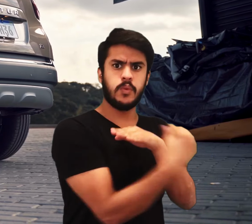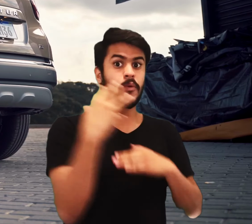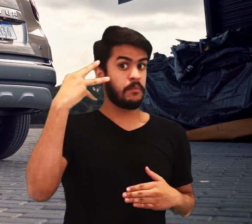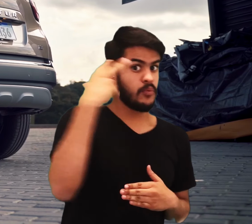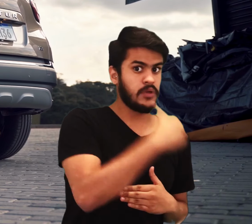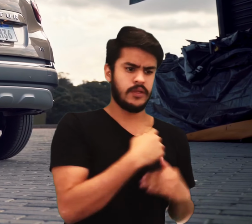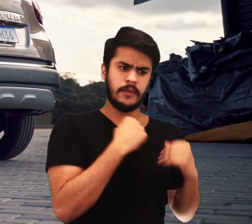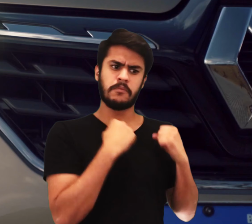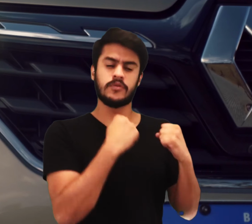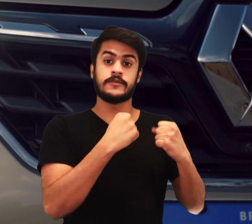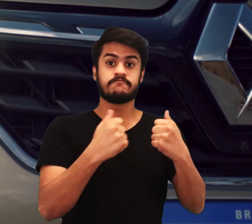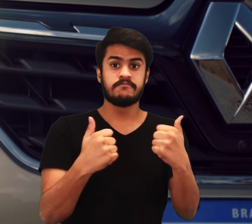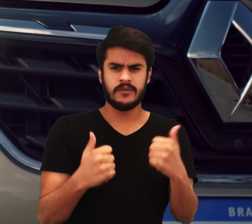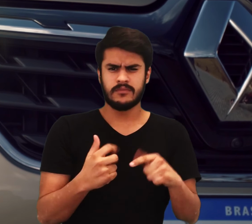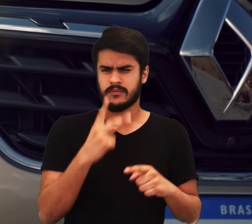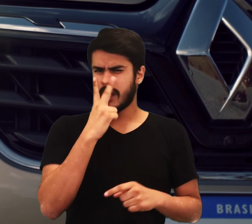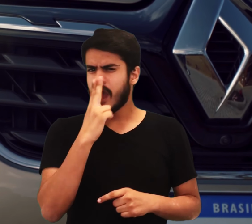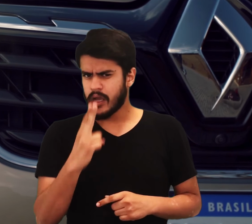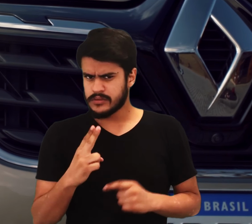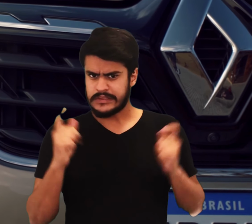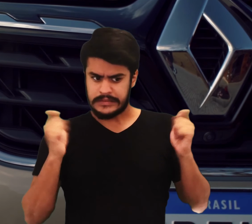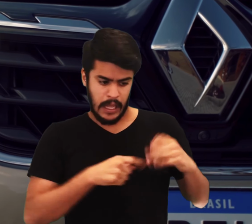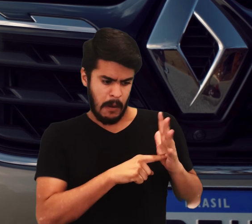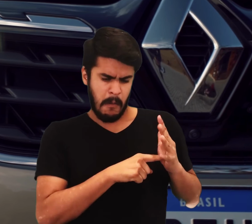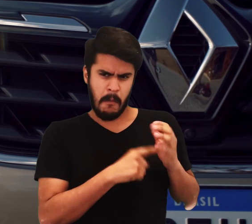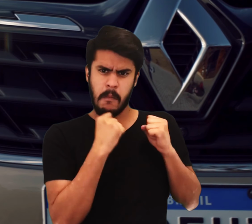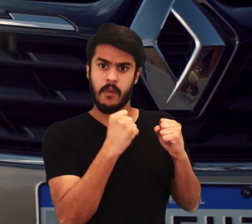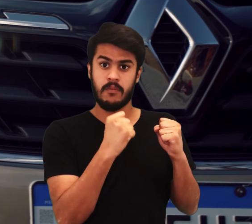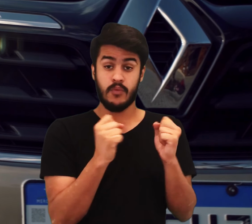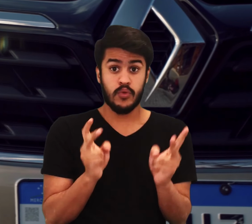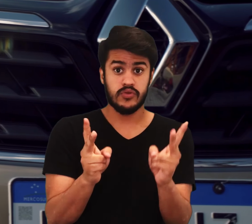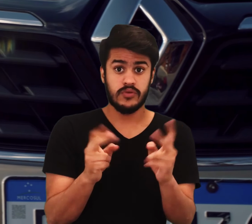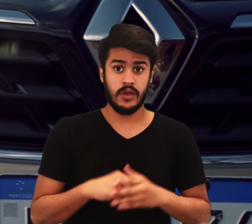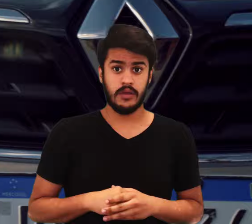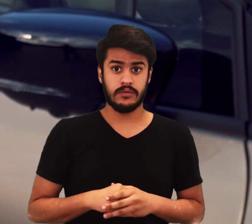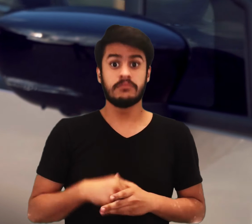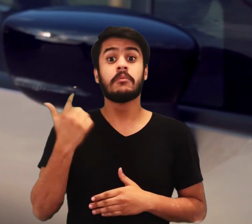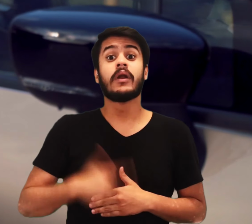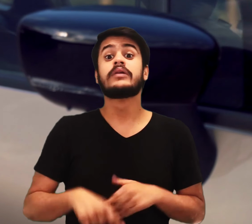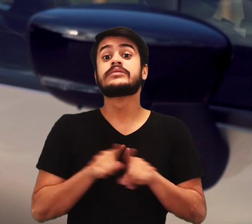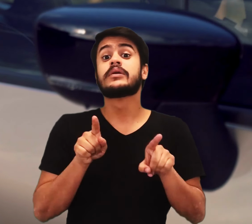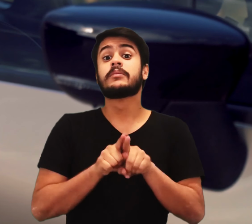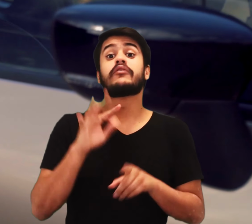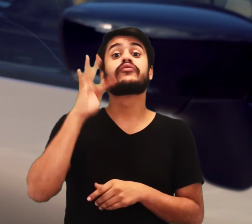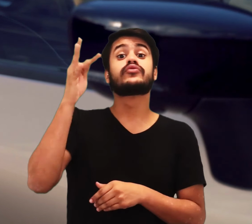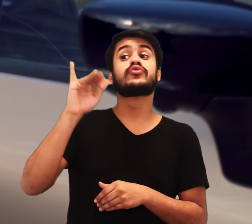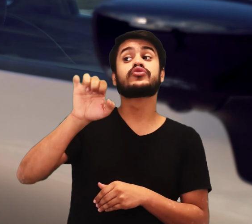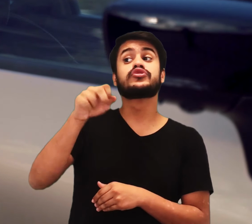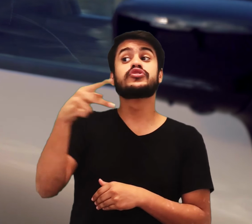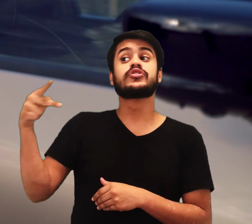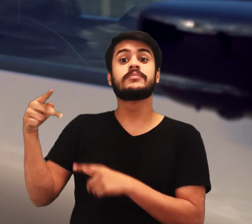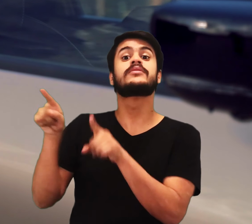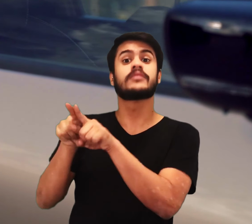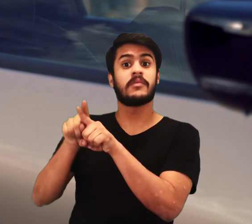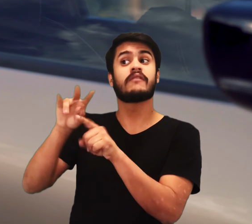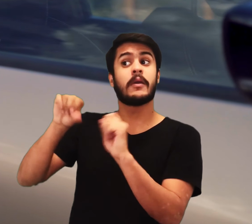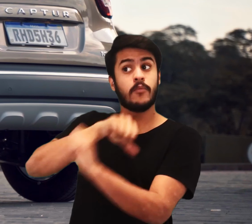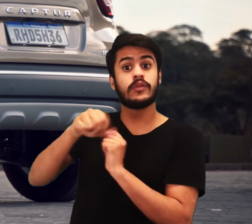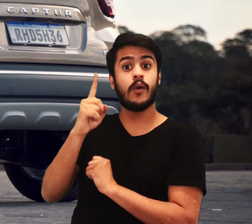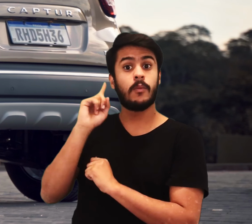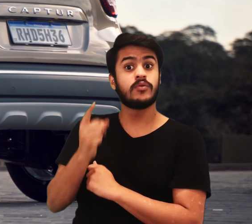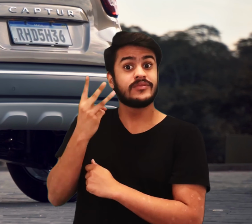mas será que o desempenho em si segura como um grande diferencial e se for como vai ficar pro Renegade quando o Renegade chegar com o